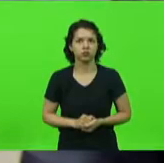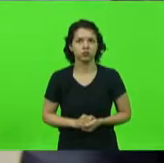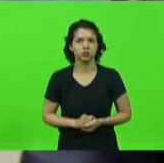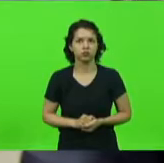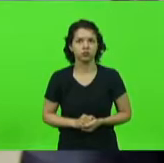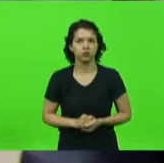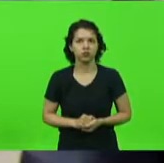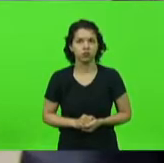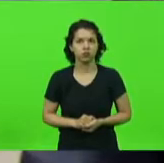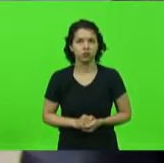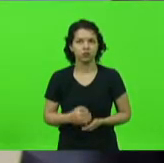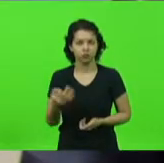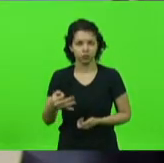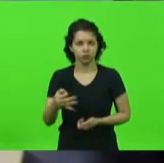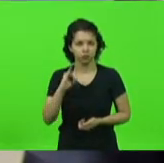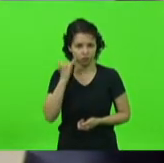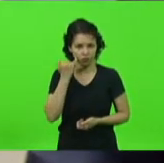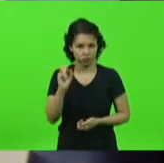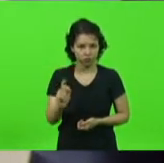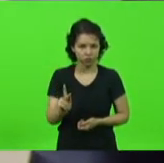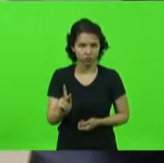Isso, deputado Jessé, ok?